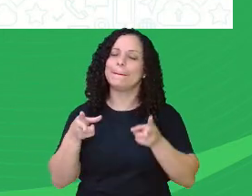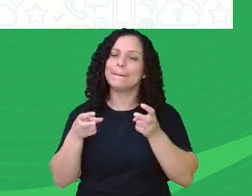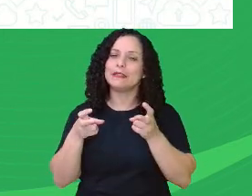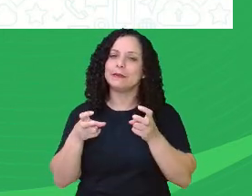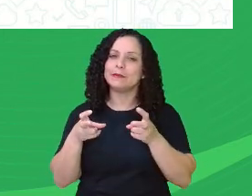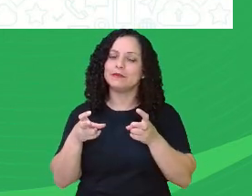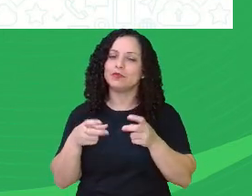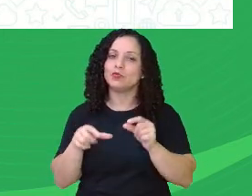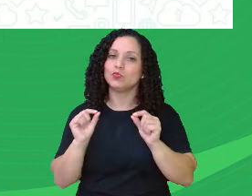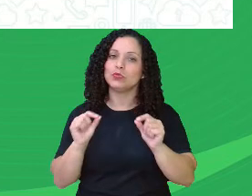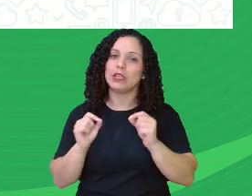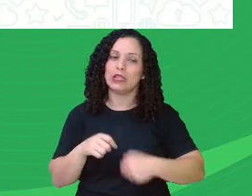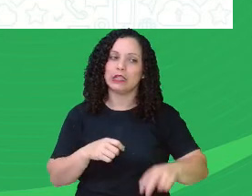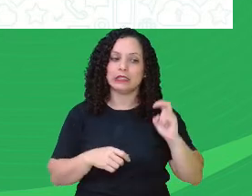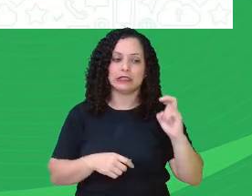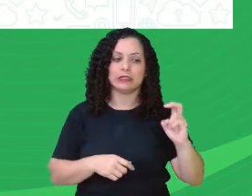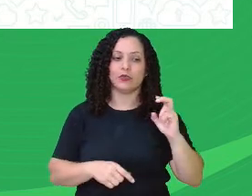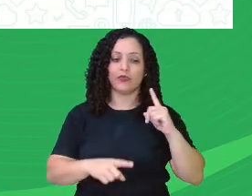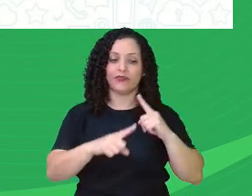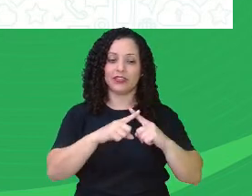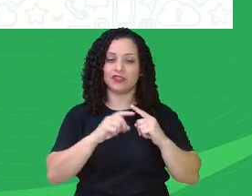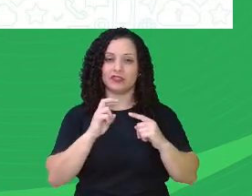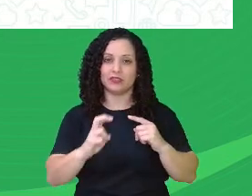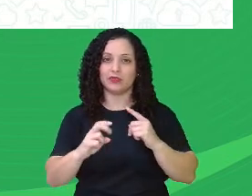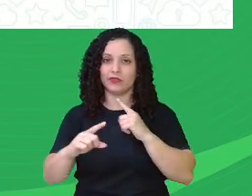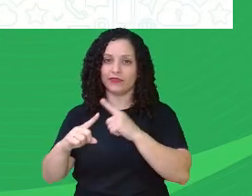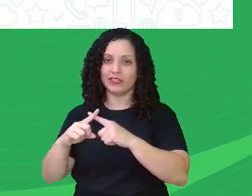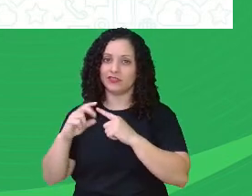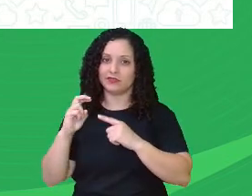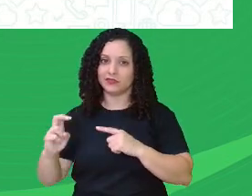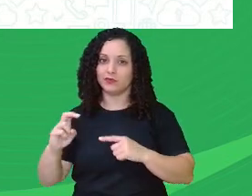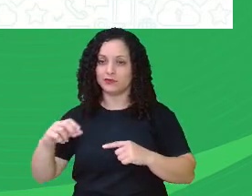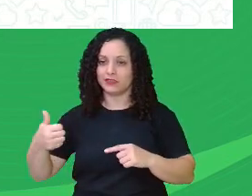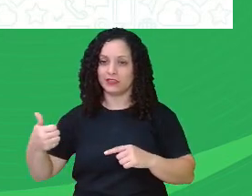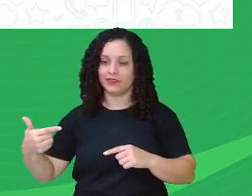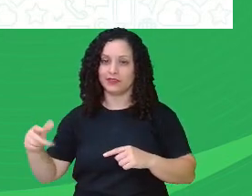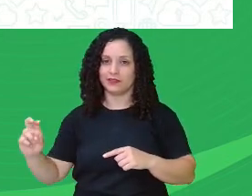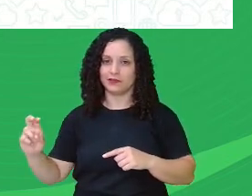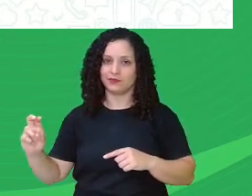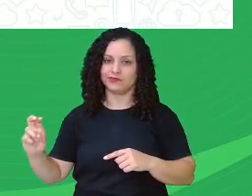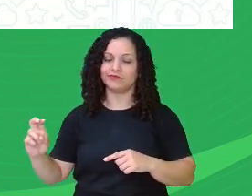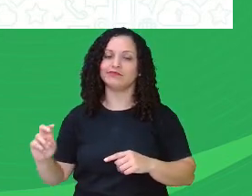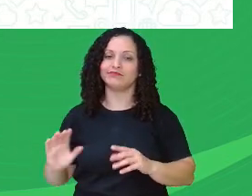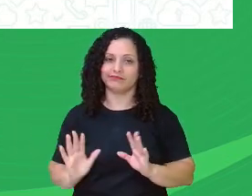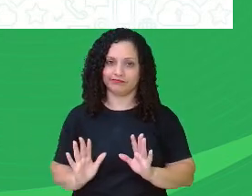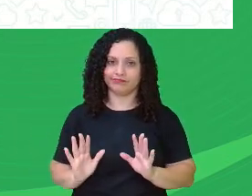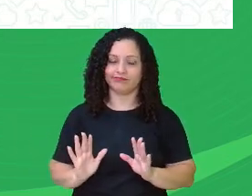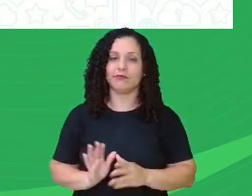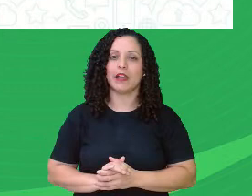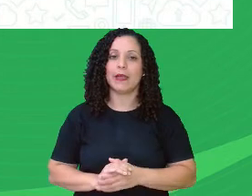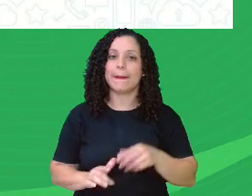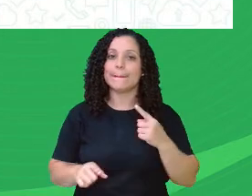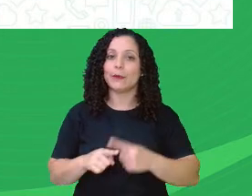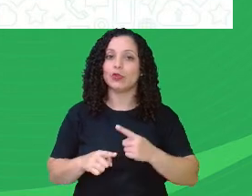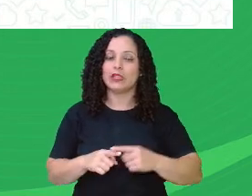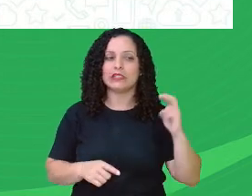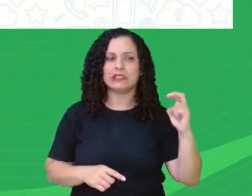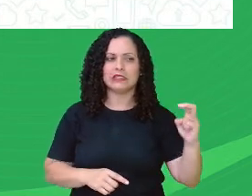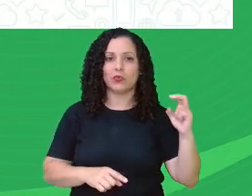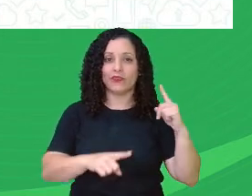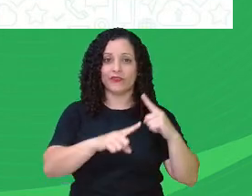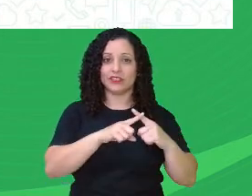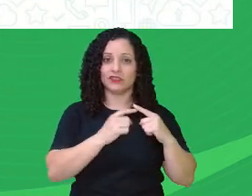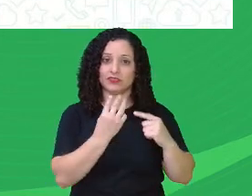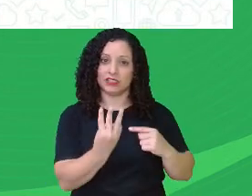isso, eu faria 5 vezes 5 vezes 5 e daria 125. Mas não é isso o gabarito. Por quê? Porque é 5 vezes 3 vezes